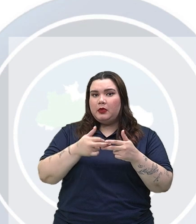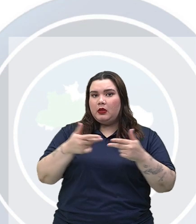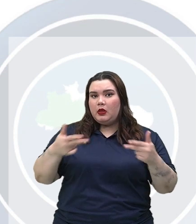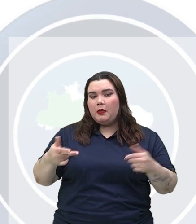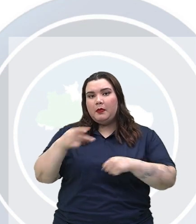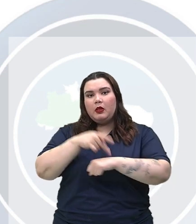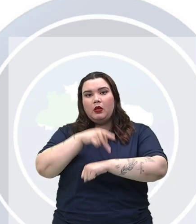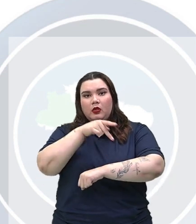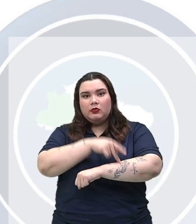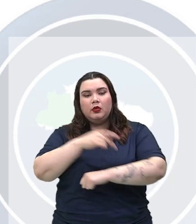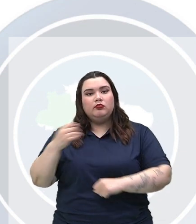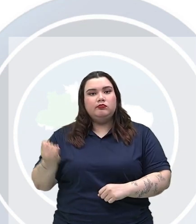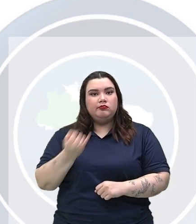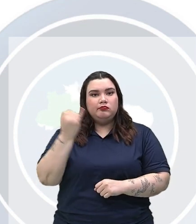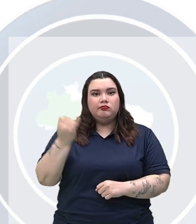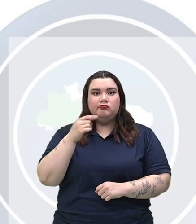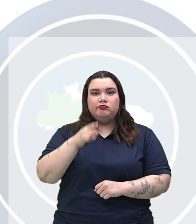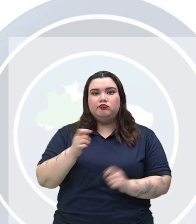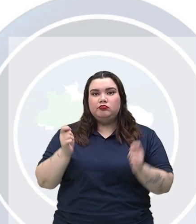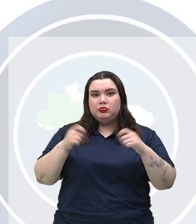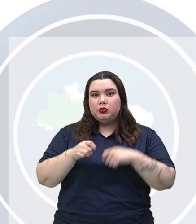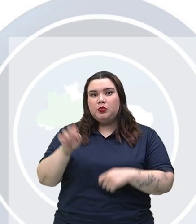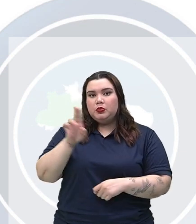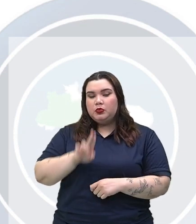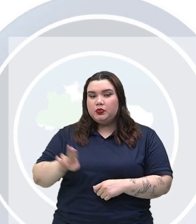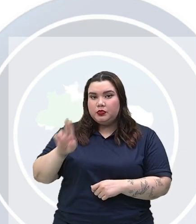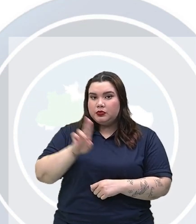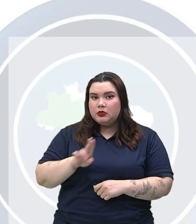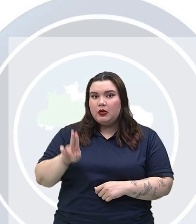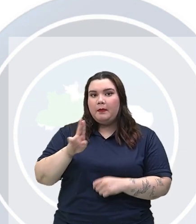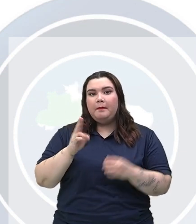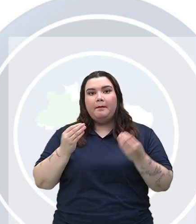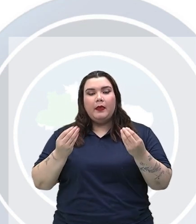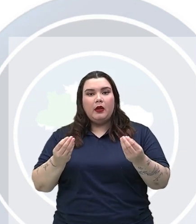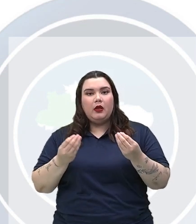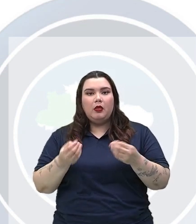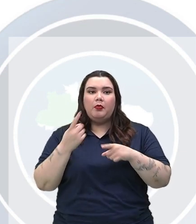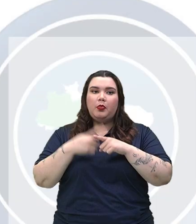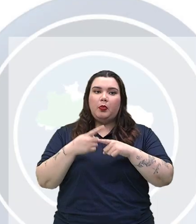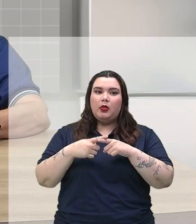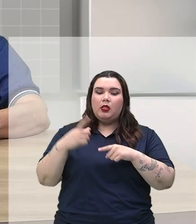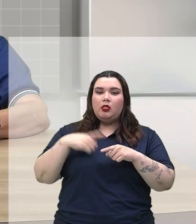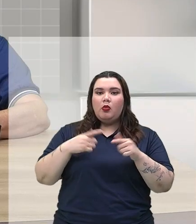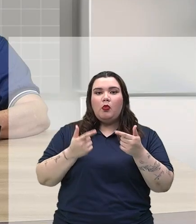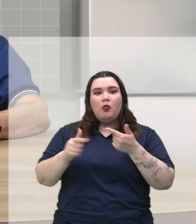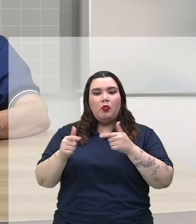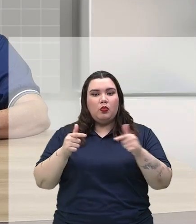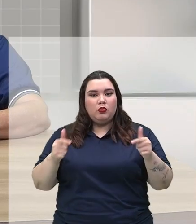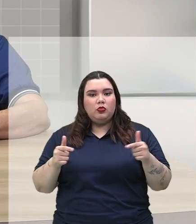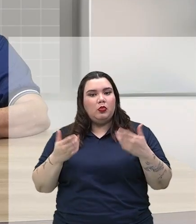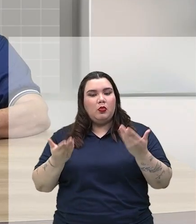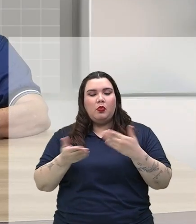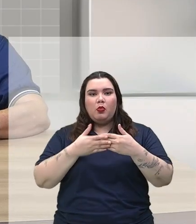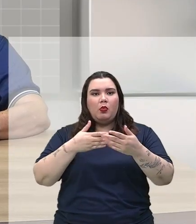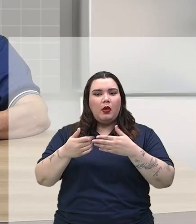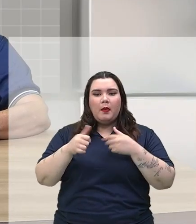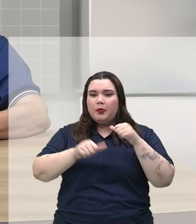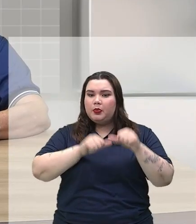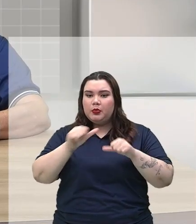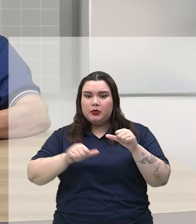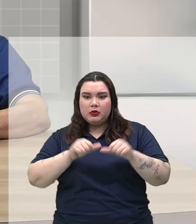pedagógicos. É importante a gente colocar outros materiais pedagógicos, mas é porque são outros mesmo. Qualquer